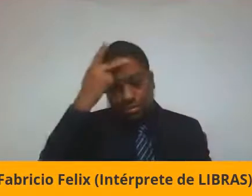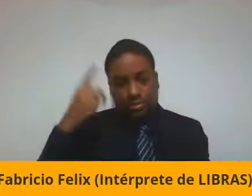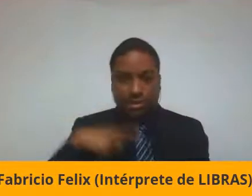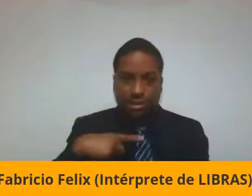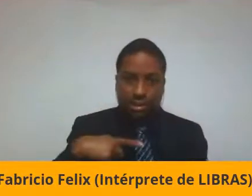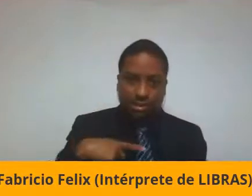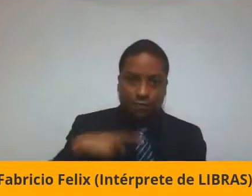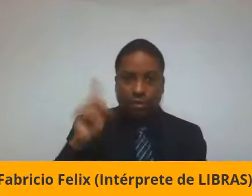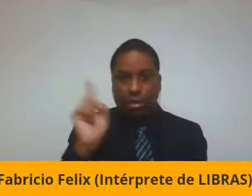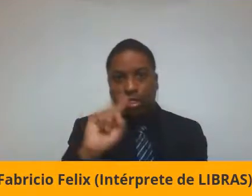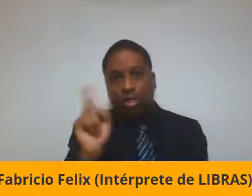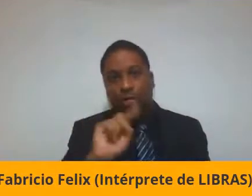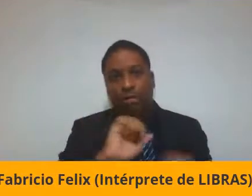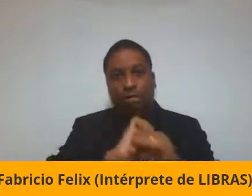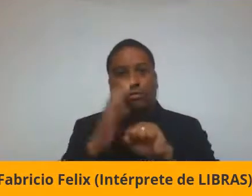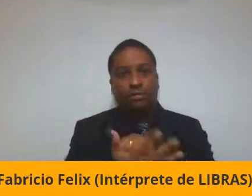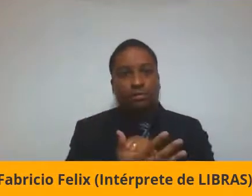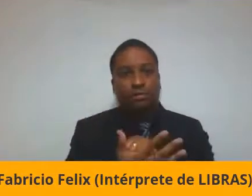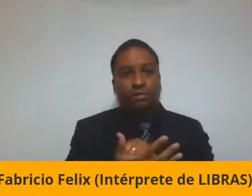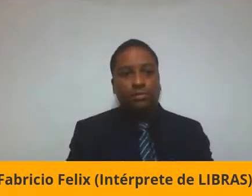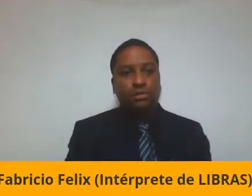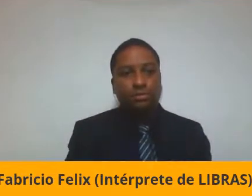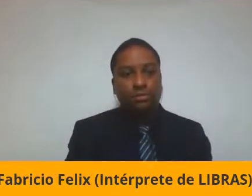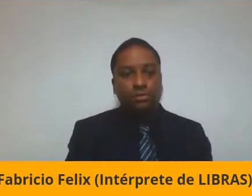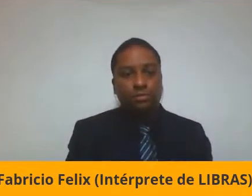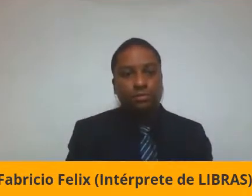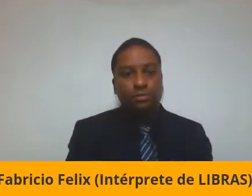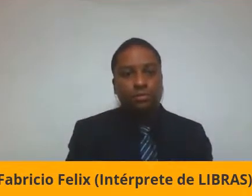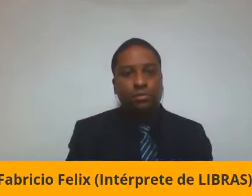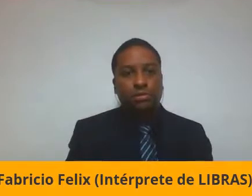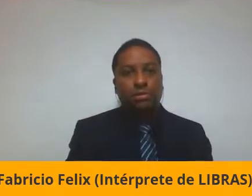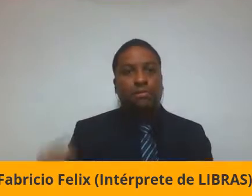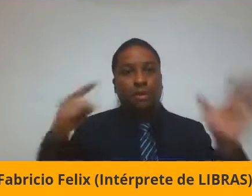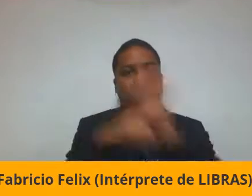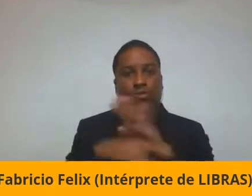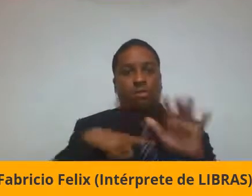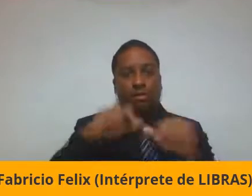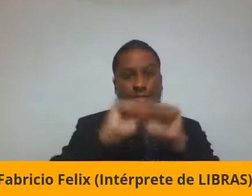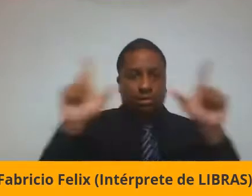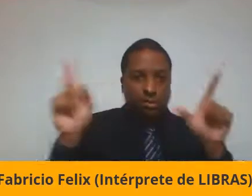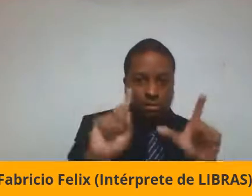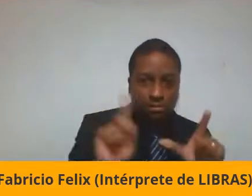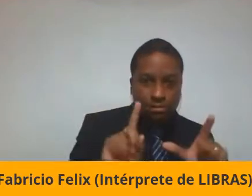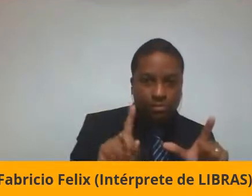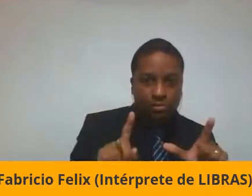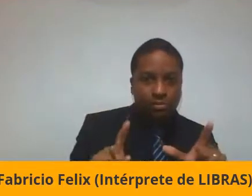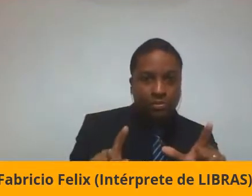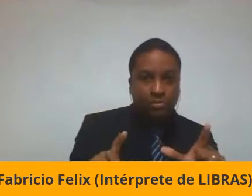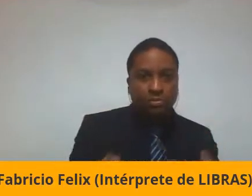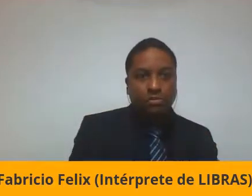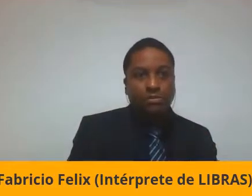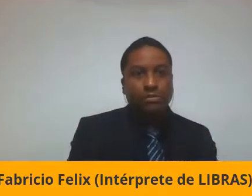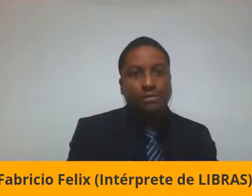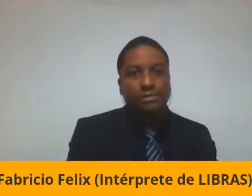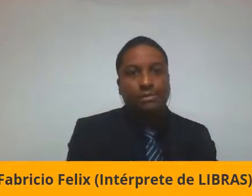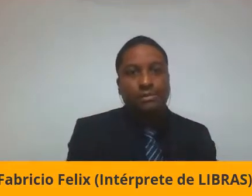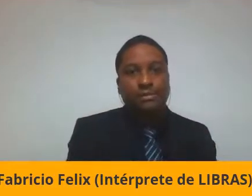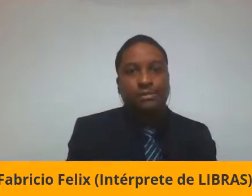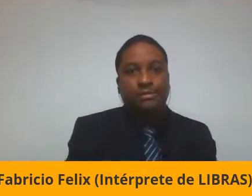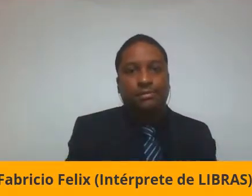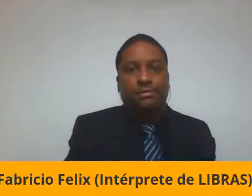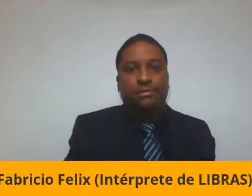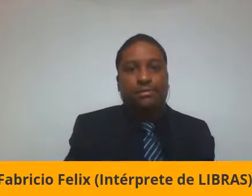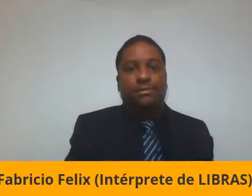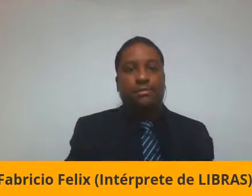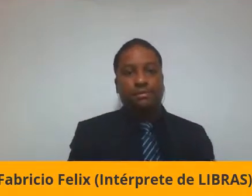Tá. Não foi a pergunta que estava aparecendo na tela, não, né? Se o teste rápido... Não, essa é outra. Essa outra eu vou já. Certo,